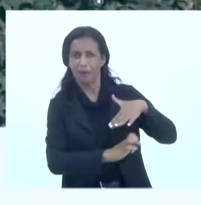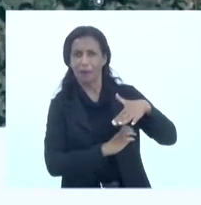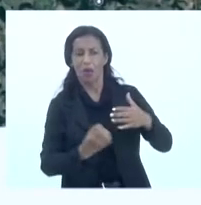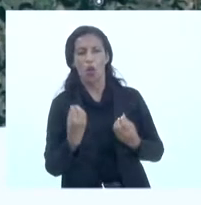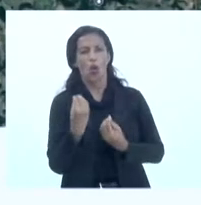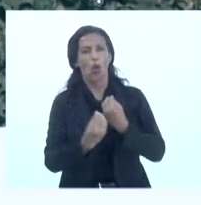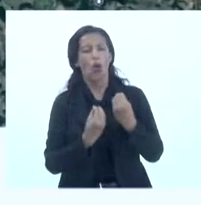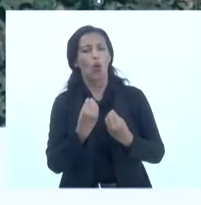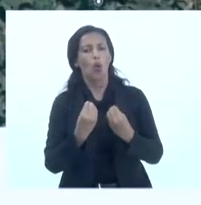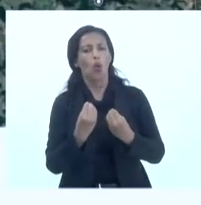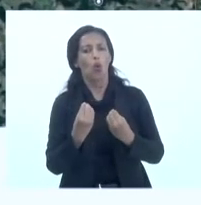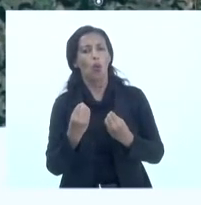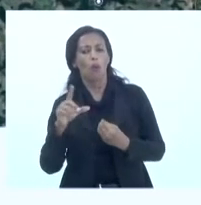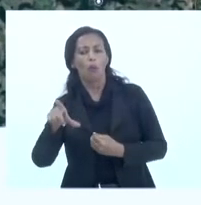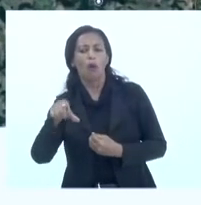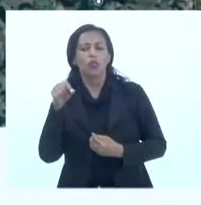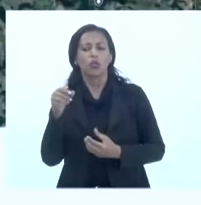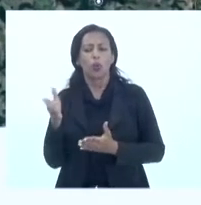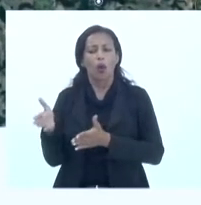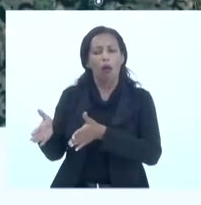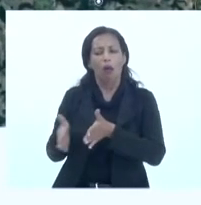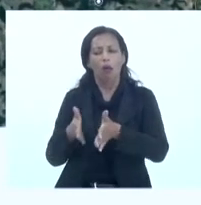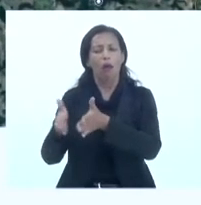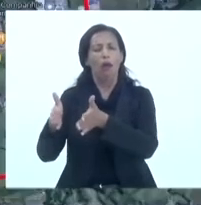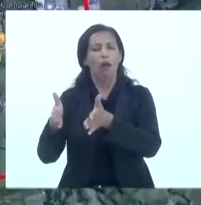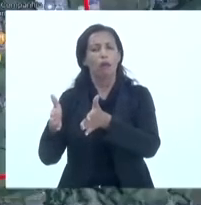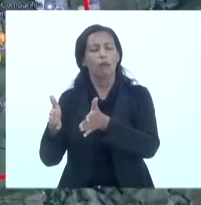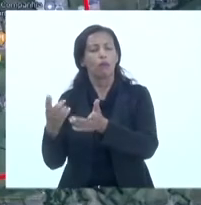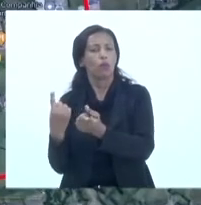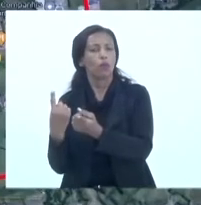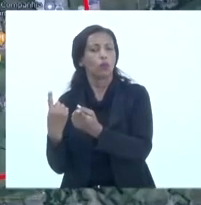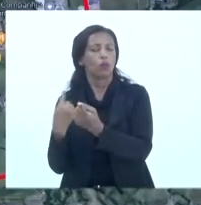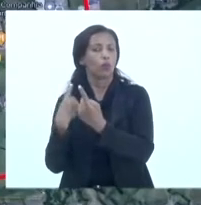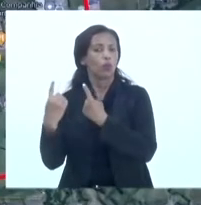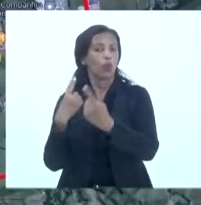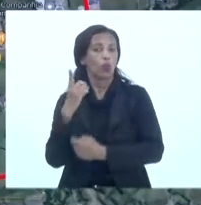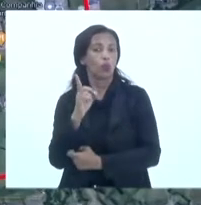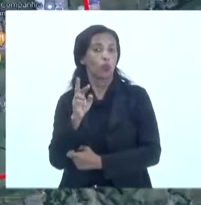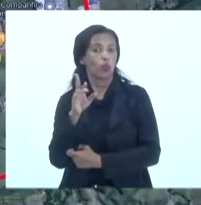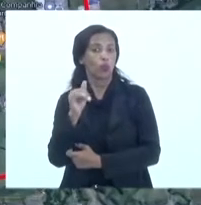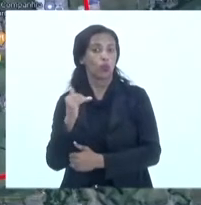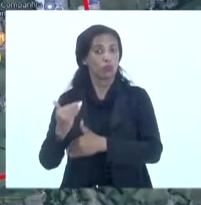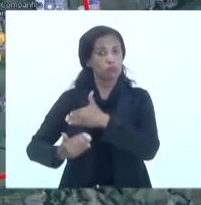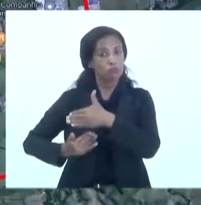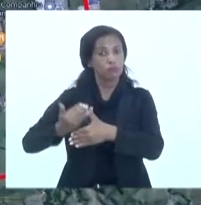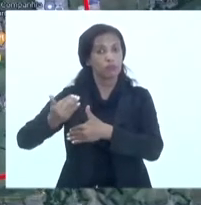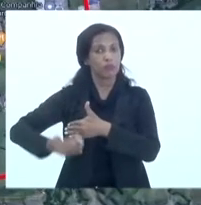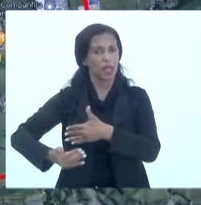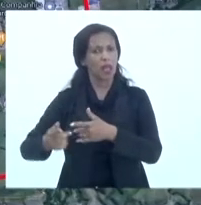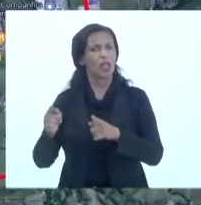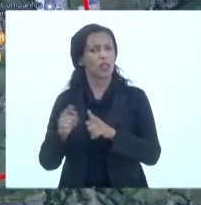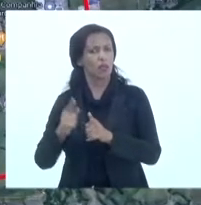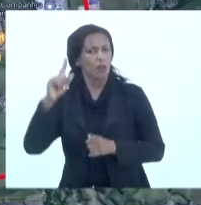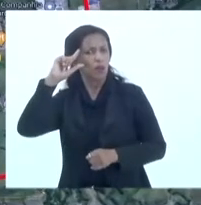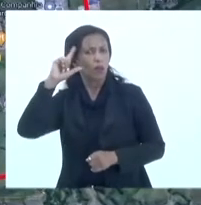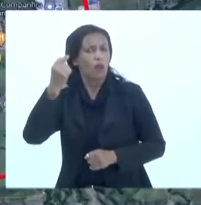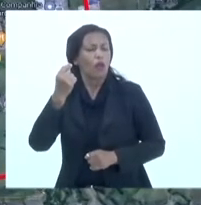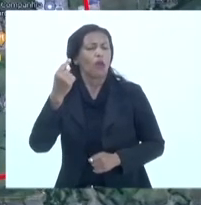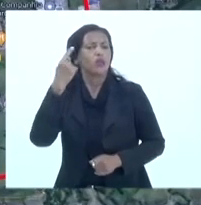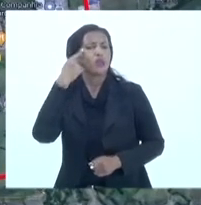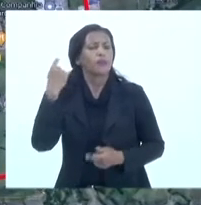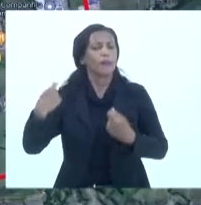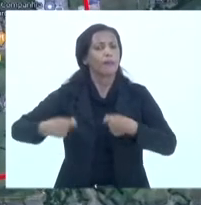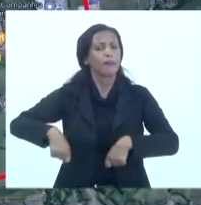via alternativa à Dutra. Na sequência, ainda numa lógica da gente limitar a